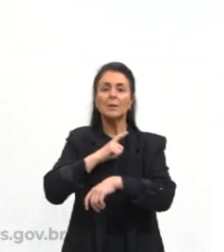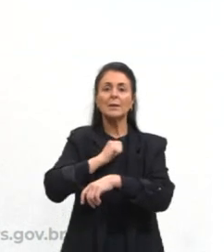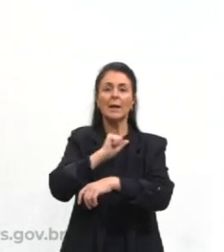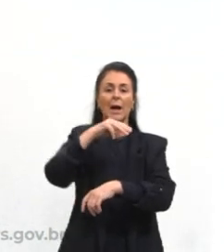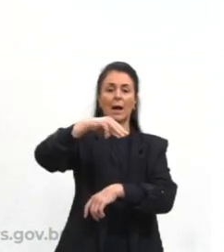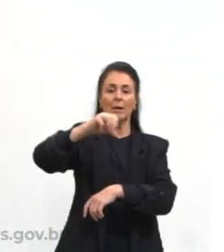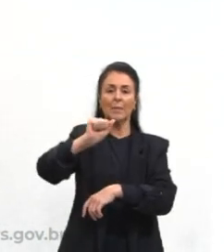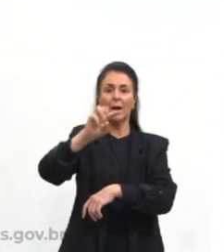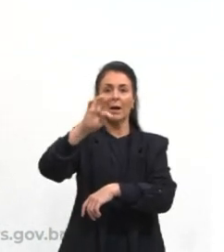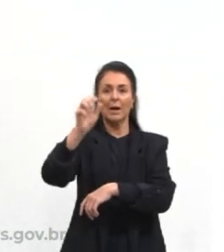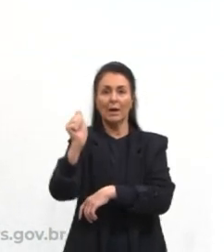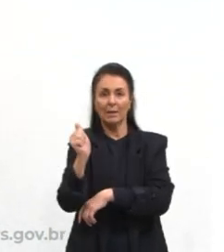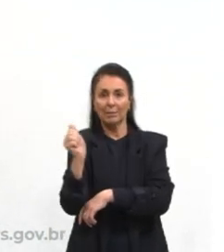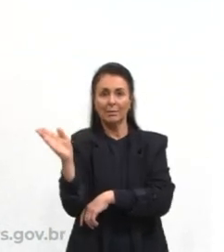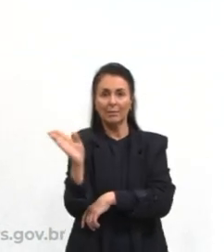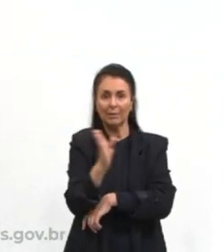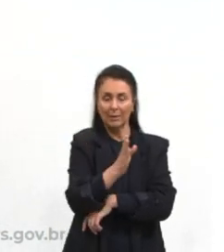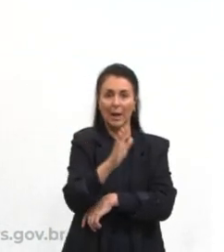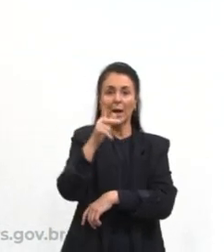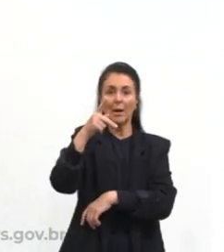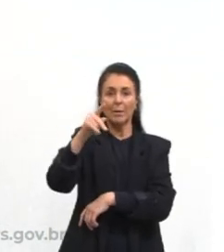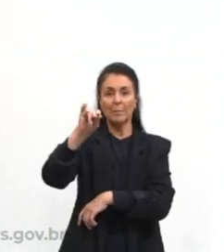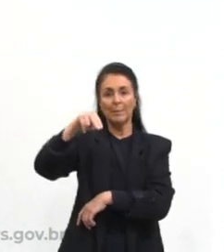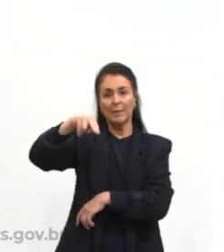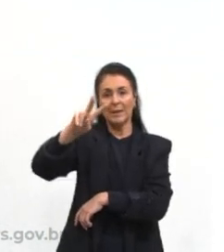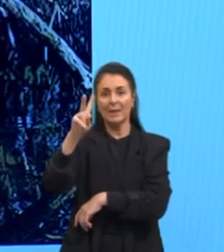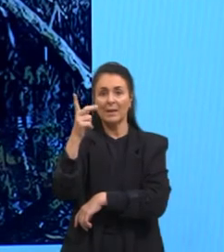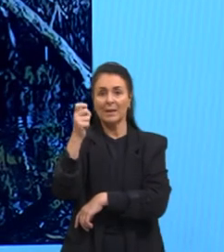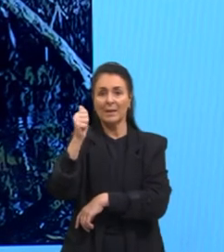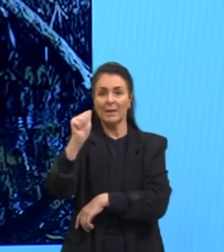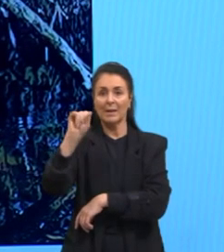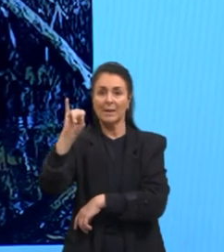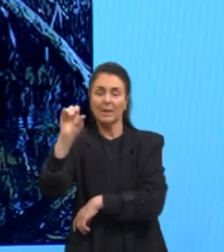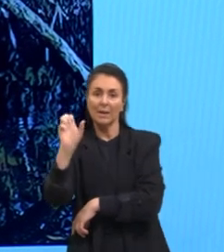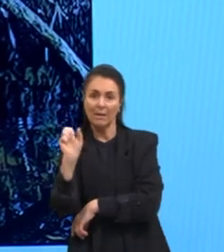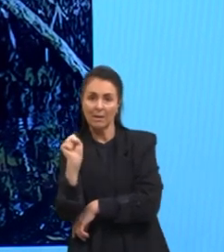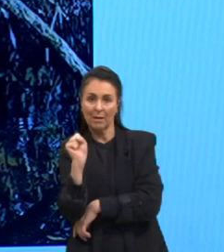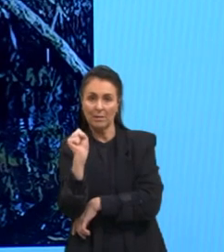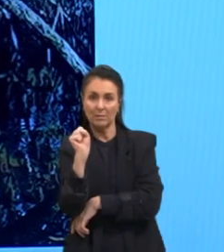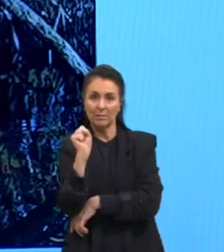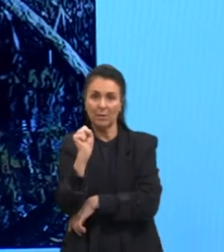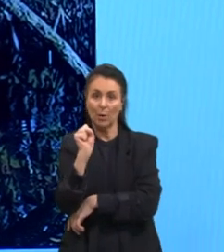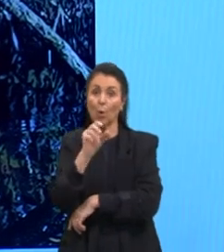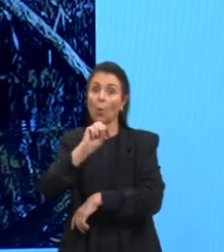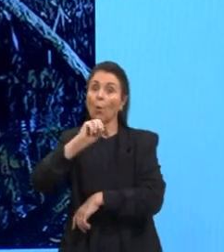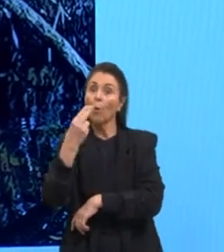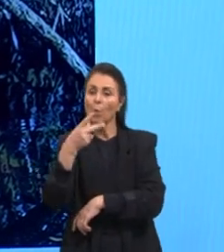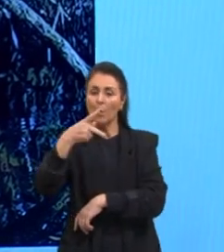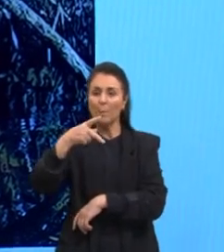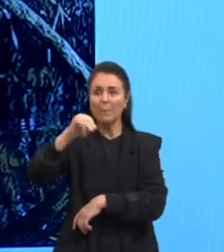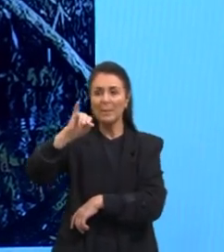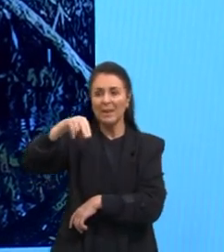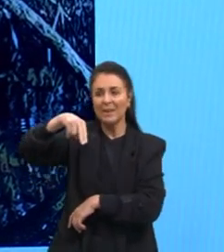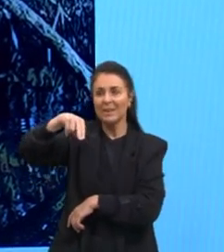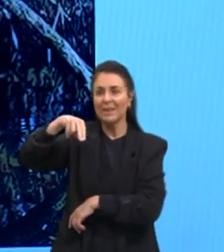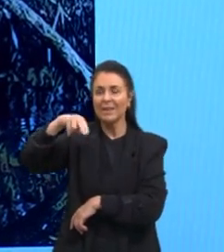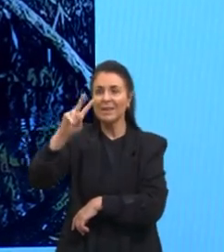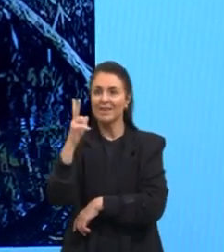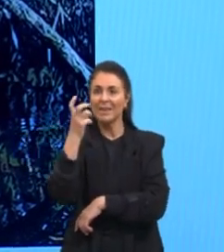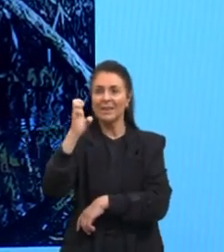é o florestas ombrófila mista a chamada aí nós temos aí o Pinheiro né só uma